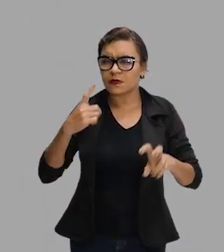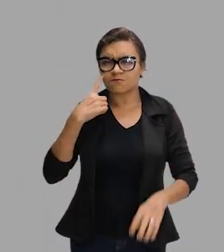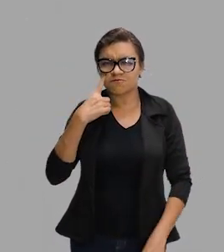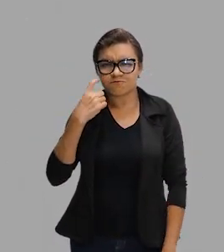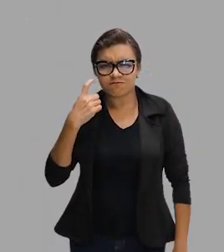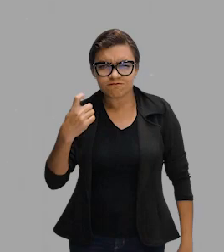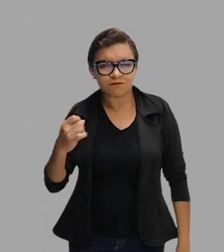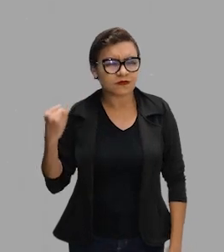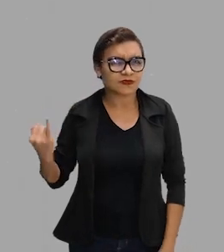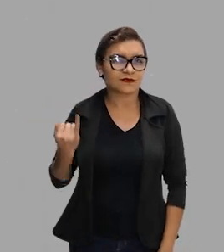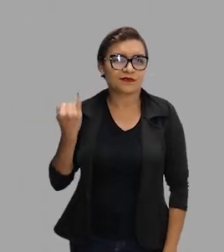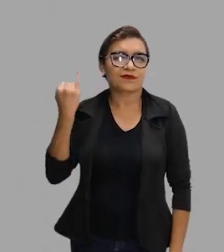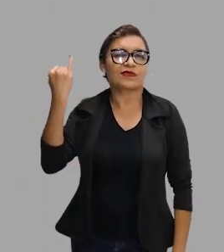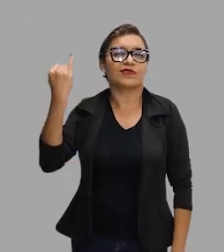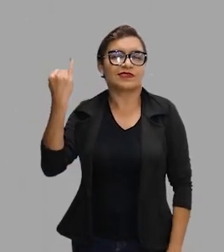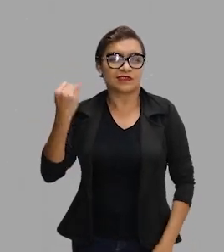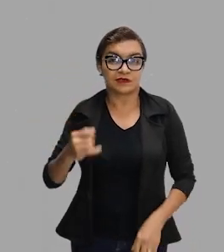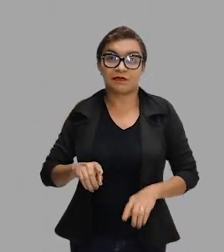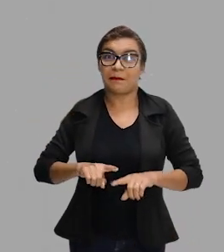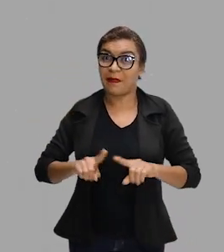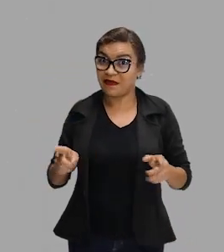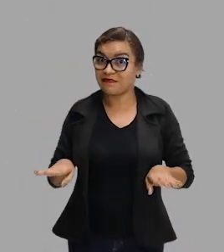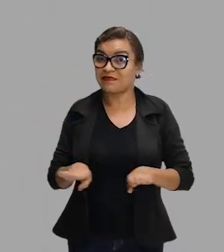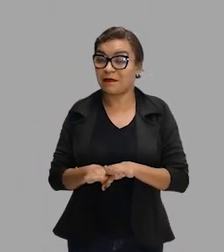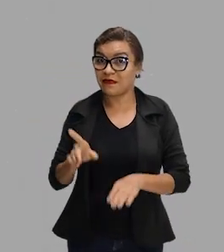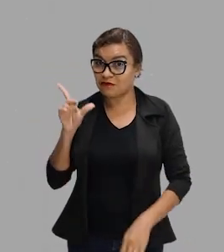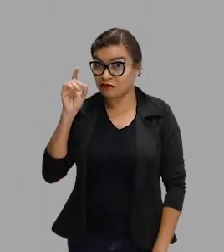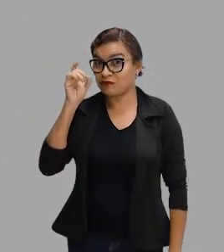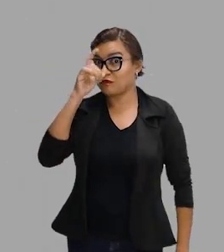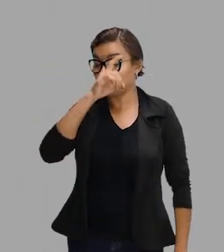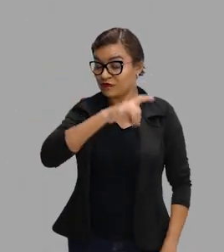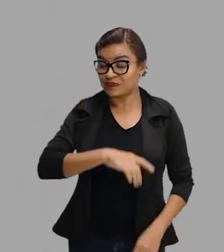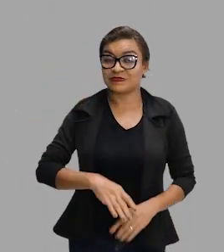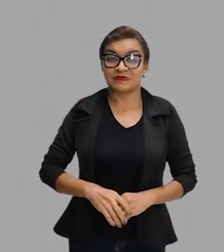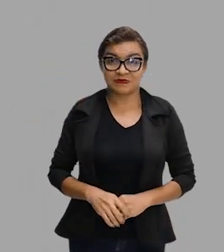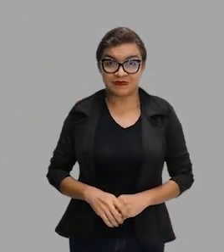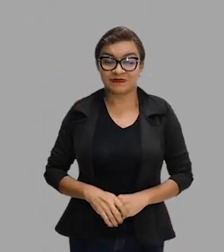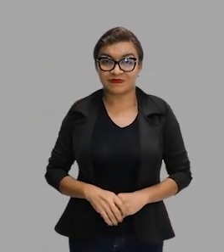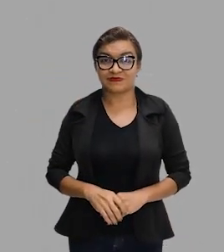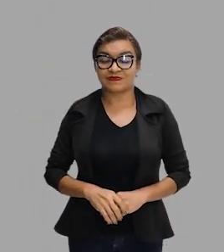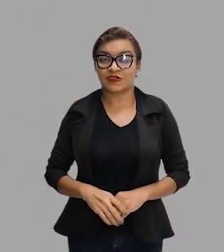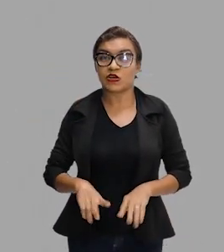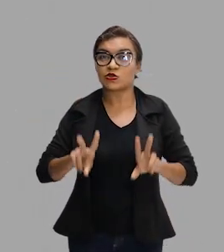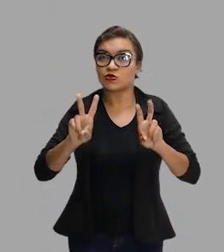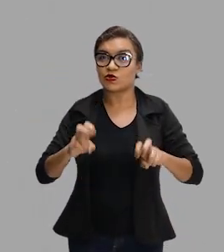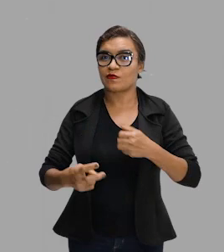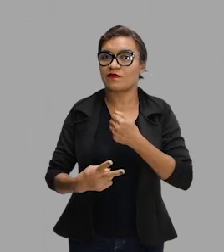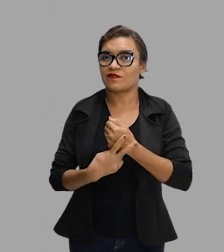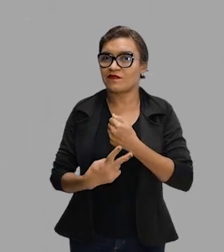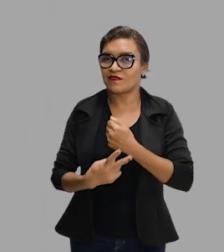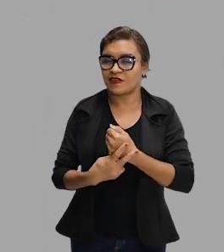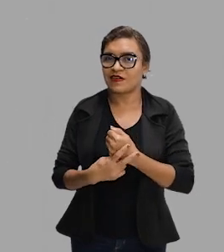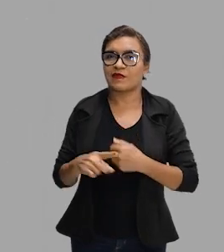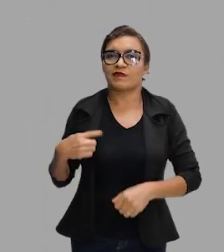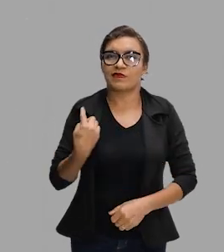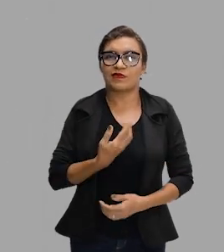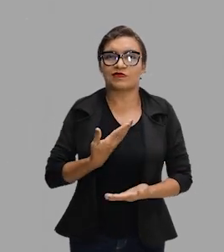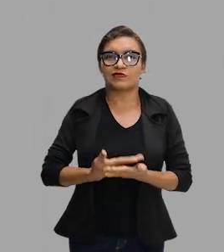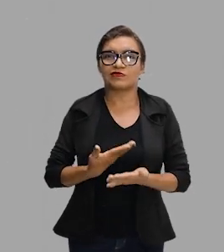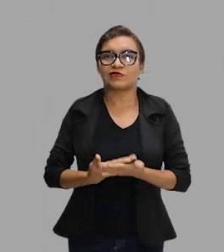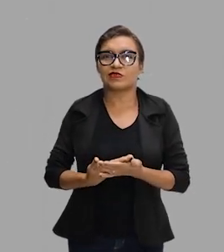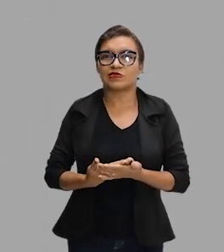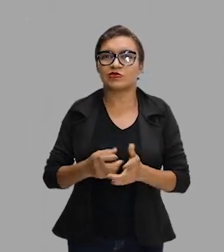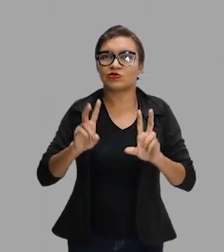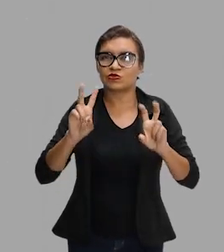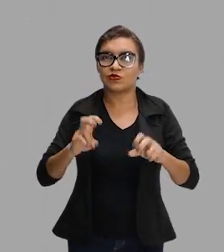interessante, também complexo, tá? Bastante complexo, que é o verbo. Nós vamos estudar ou conhecer hoje os verbos